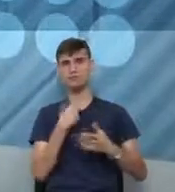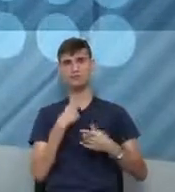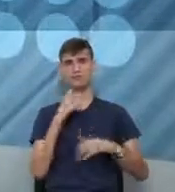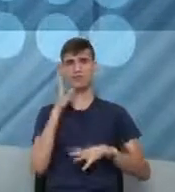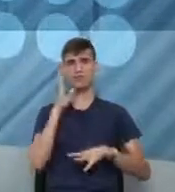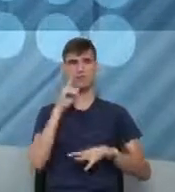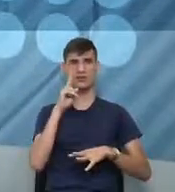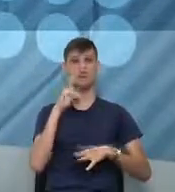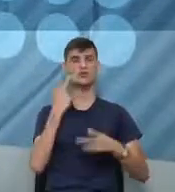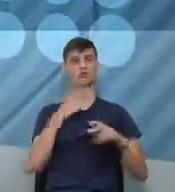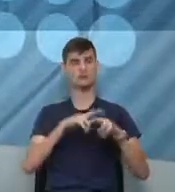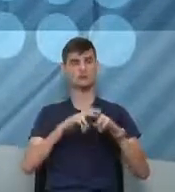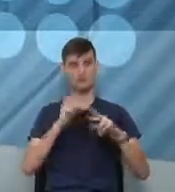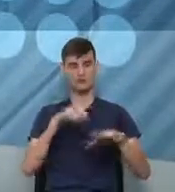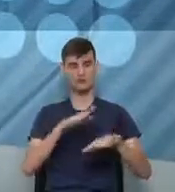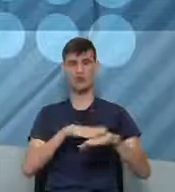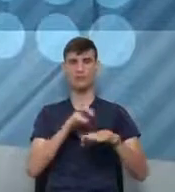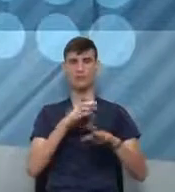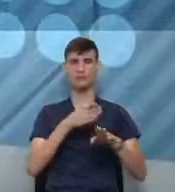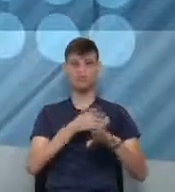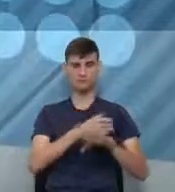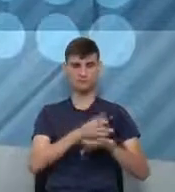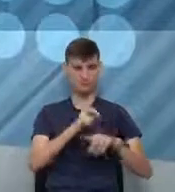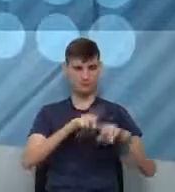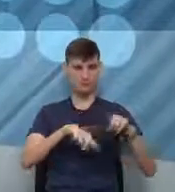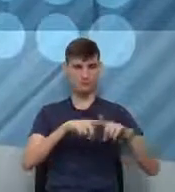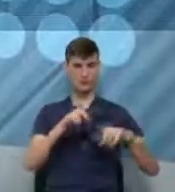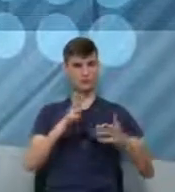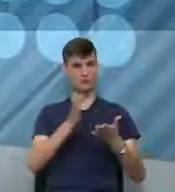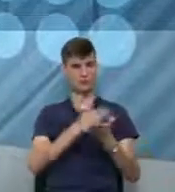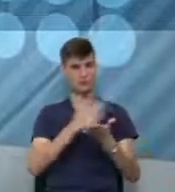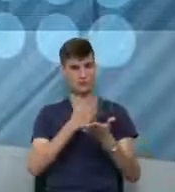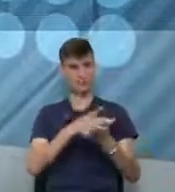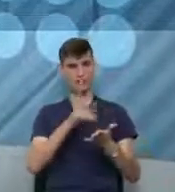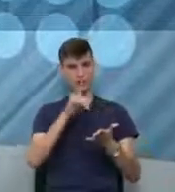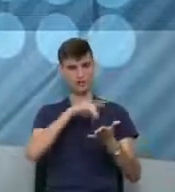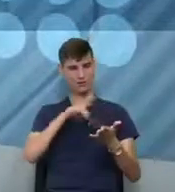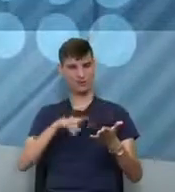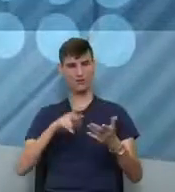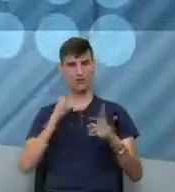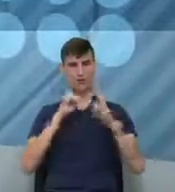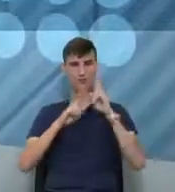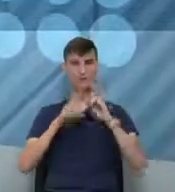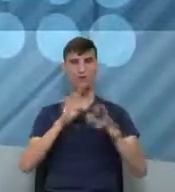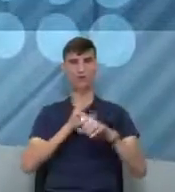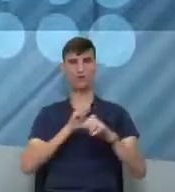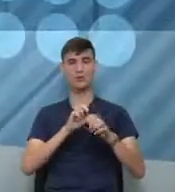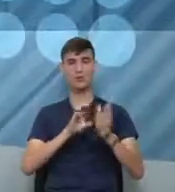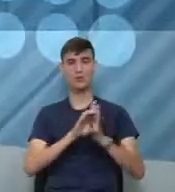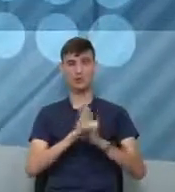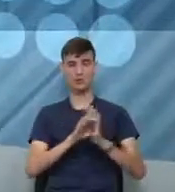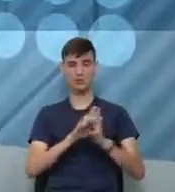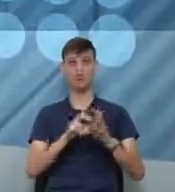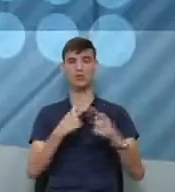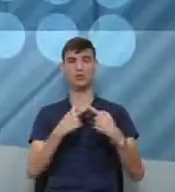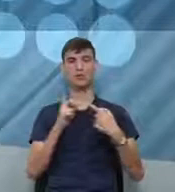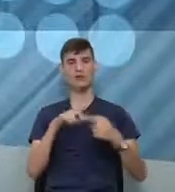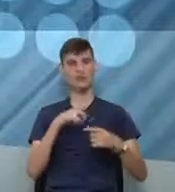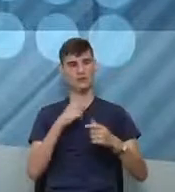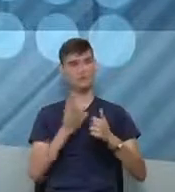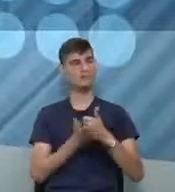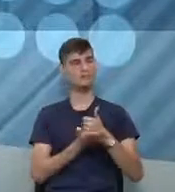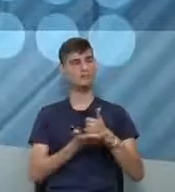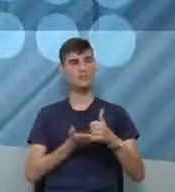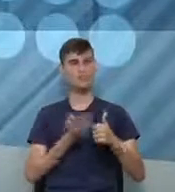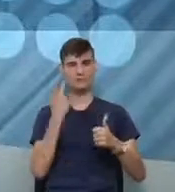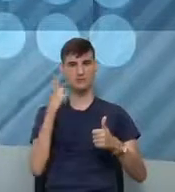lembro. Então, é um momento de buscar materiais complementares e retomar esse conteúdo. Por quê? Porque eles serão base